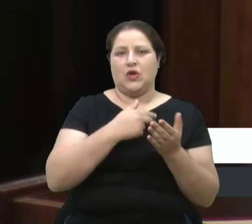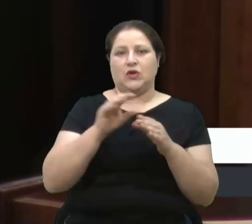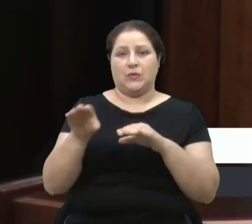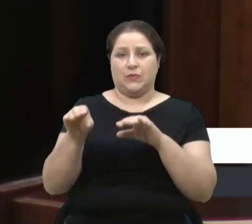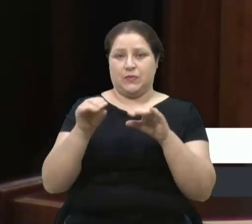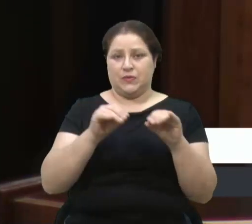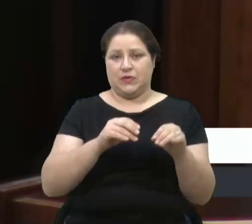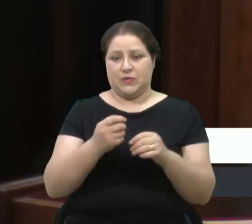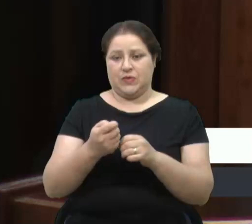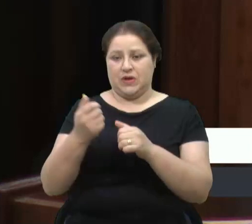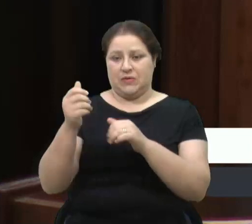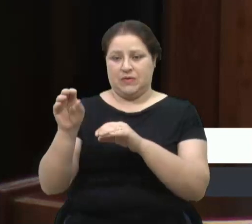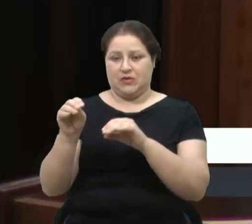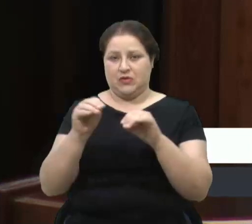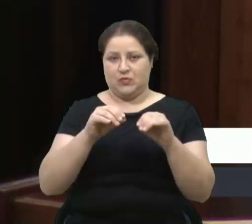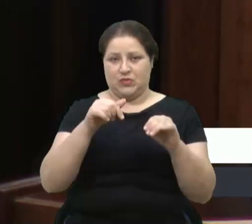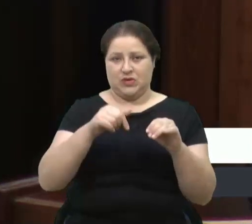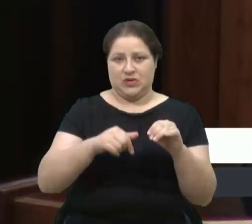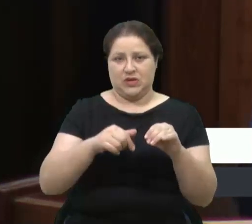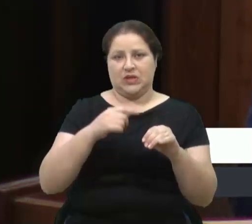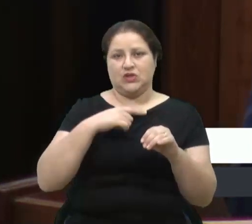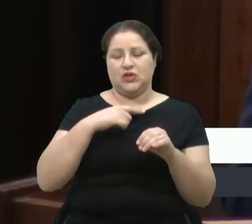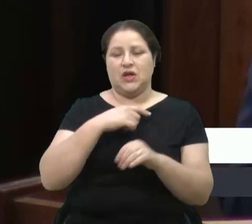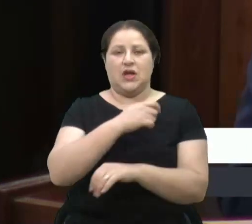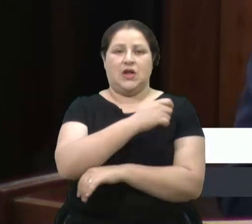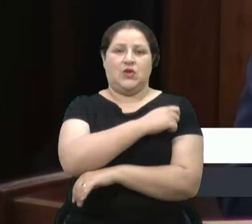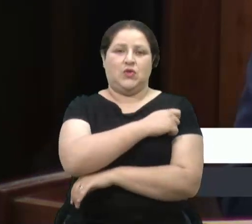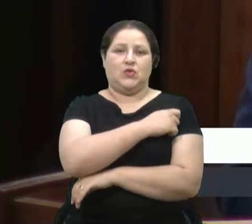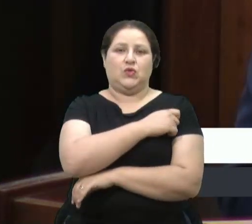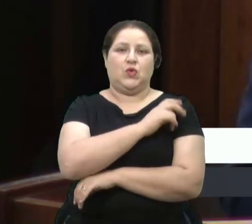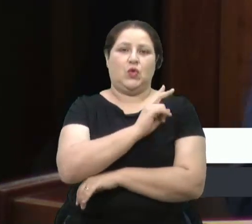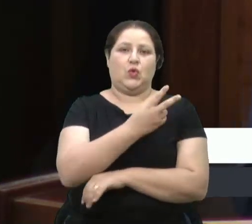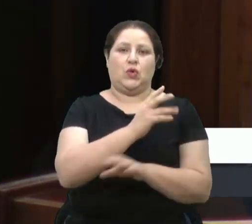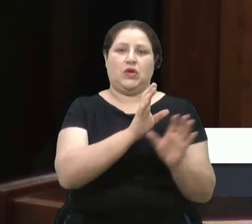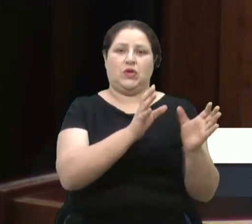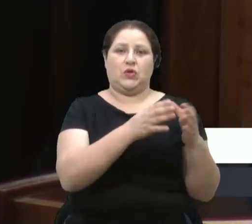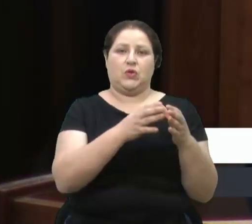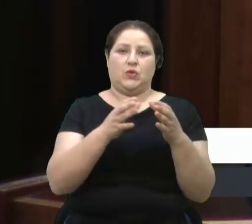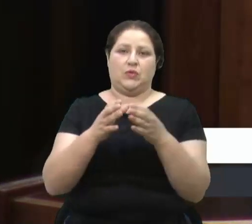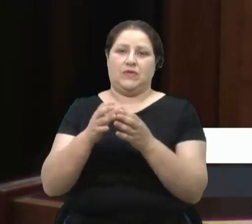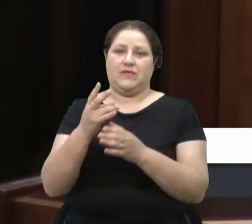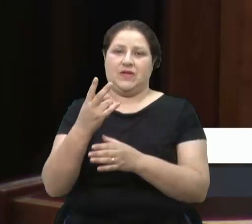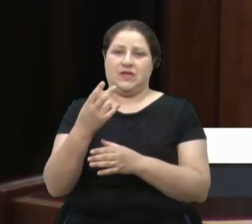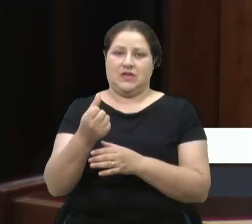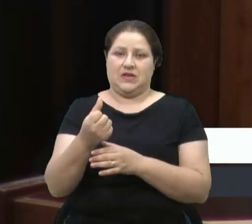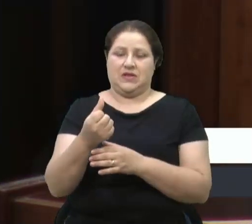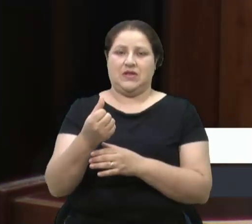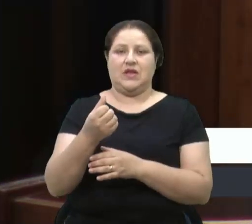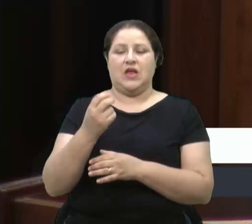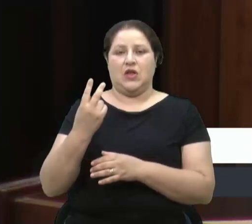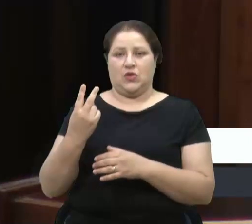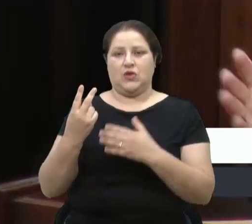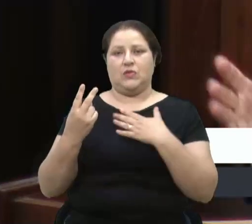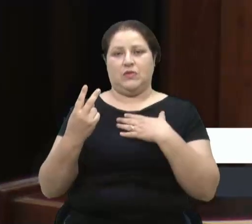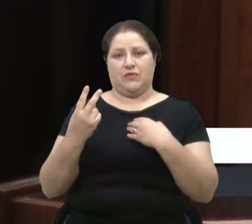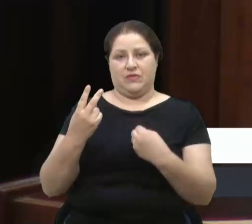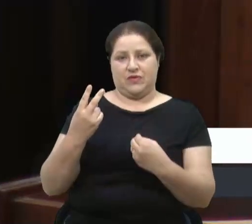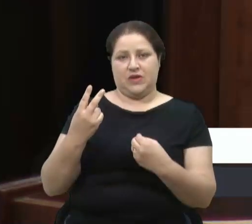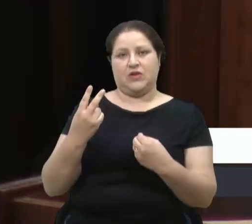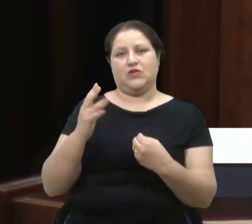para cá nós tínhamos 26 alunos de duas turmas dois desses 26 meus filhos que estão formados hoje